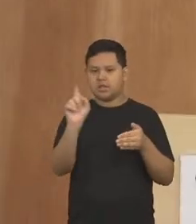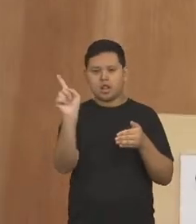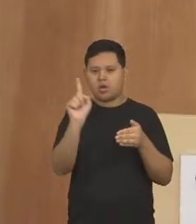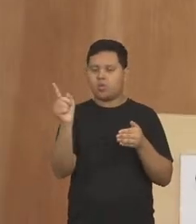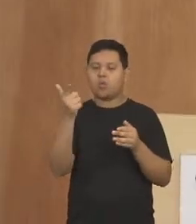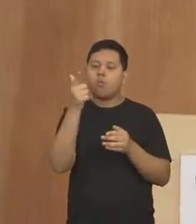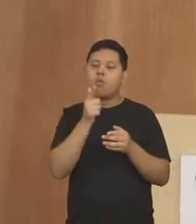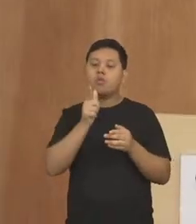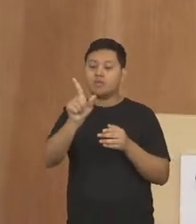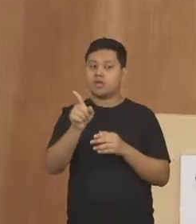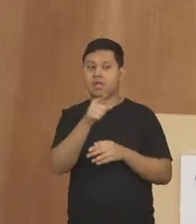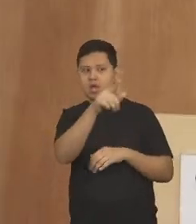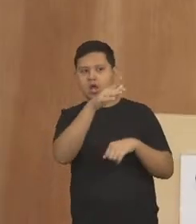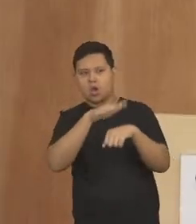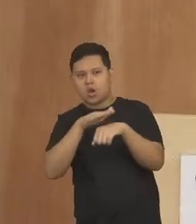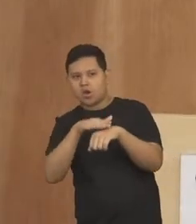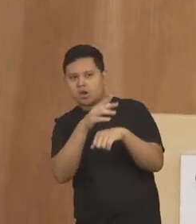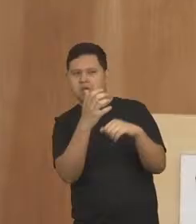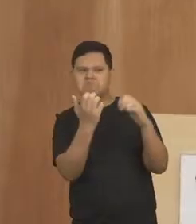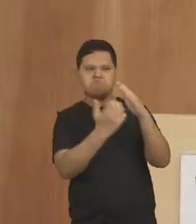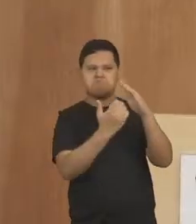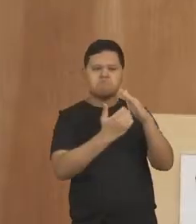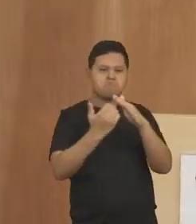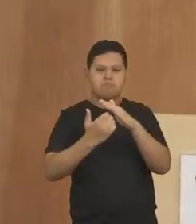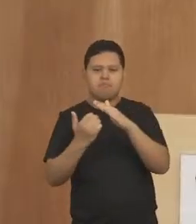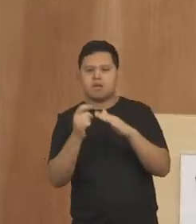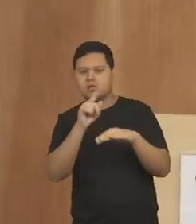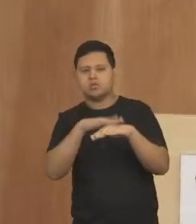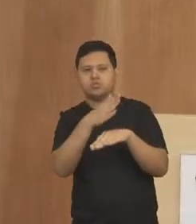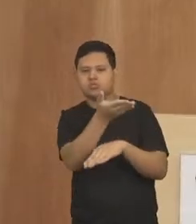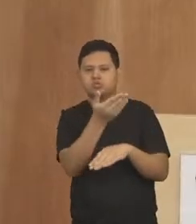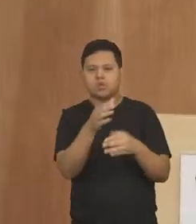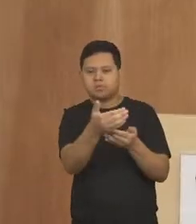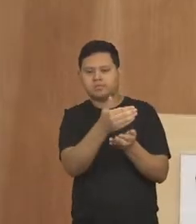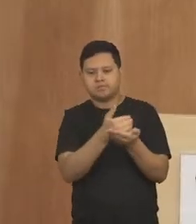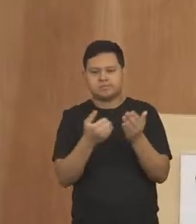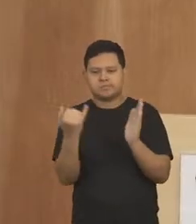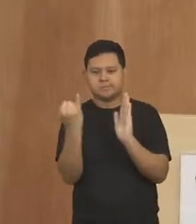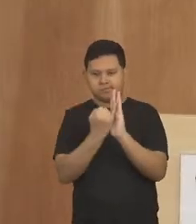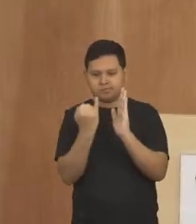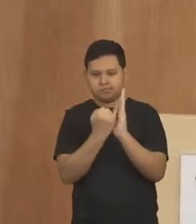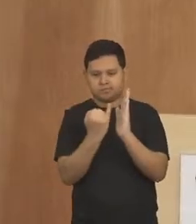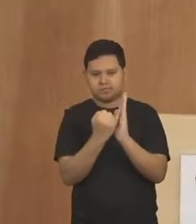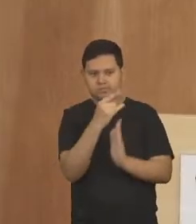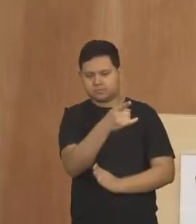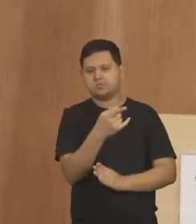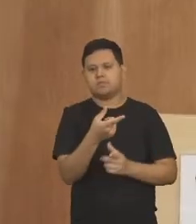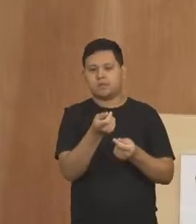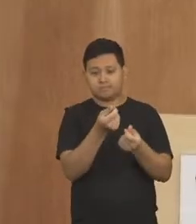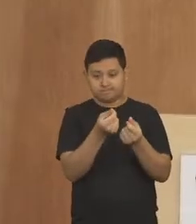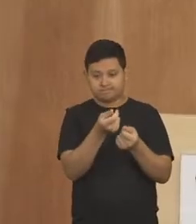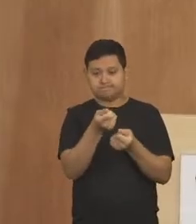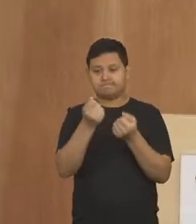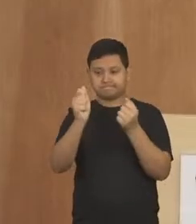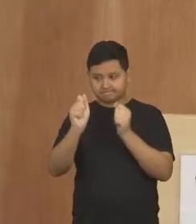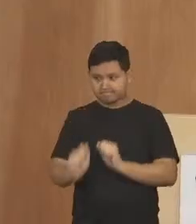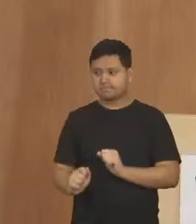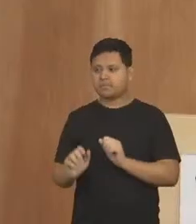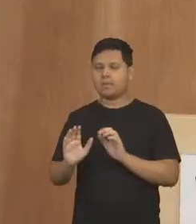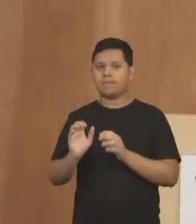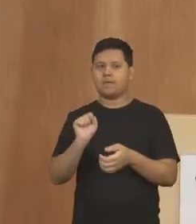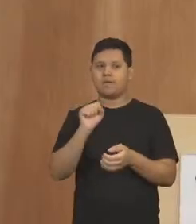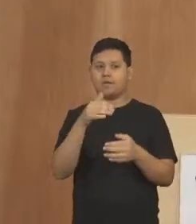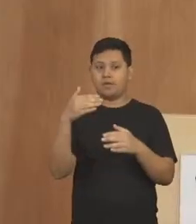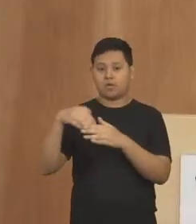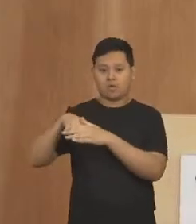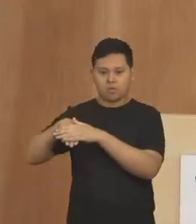primeira empresa que ela foi lá, ou pessoa jurídica ou pessoa física, fazer a captação dessa verba, ela pode deixar no